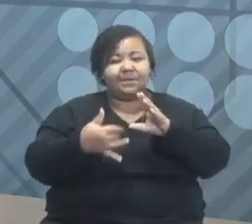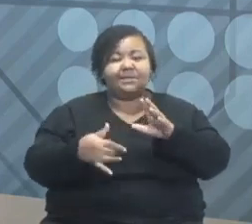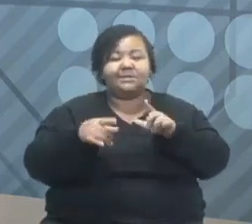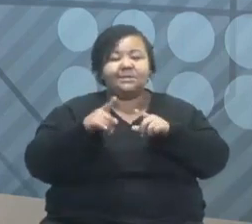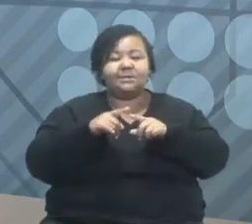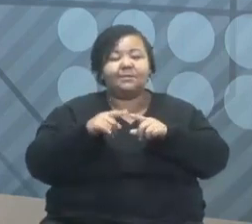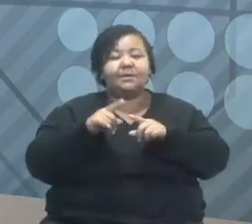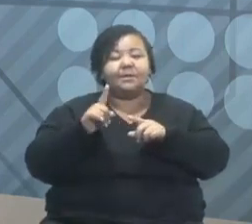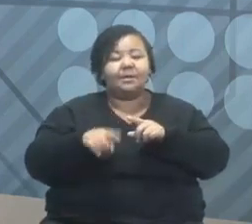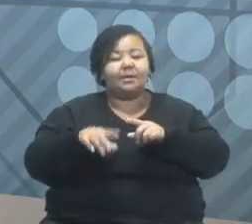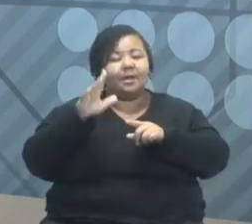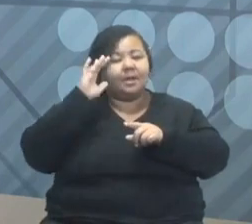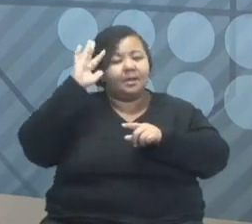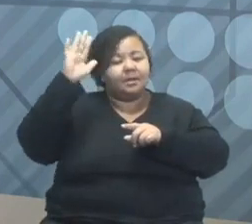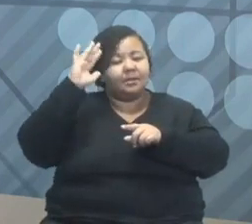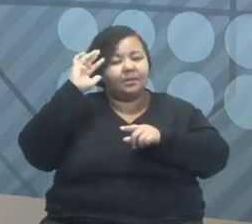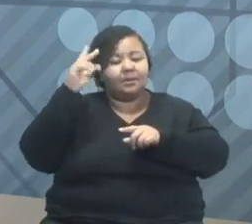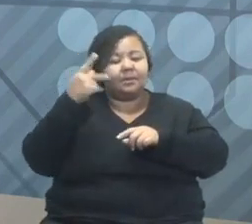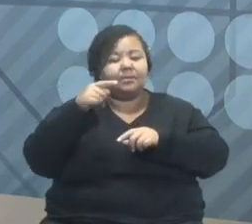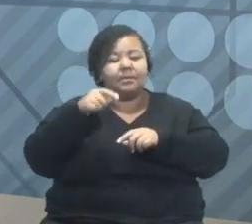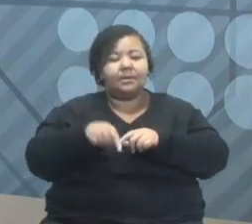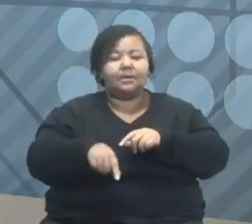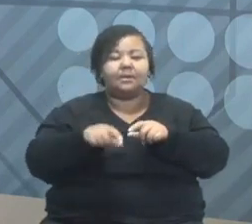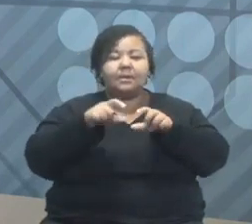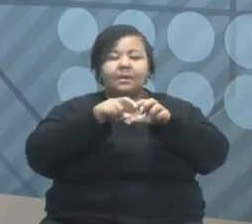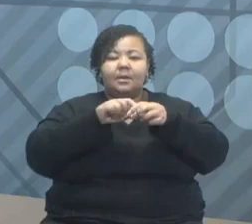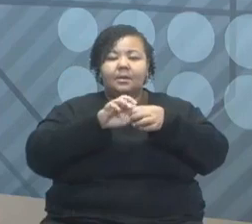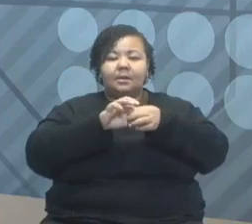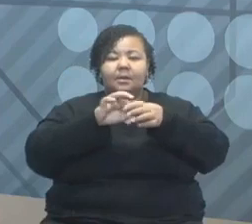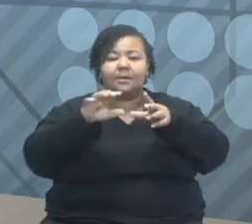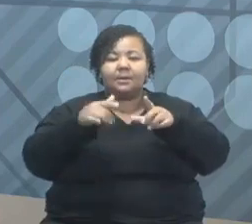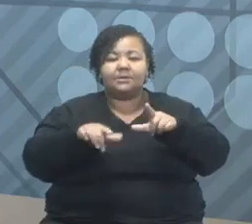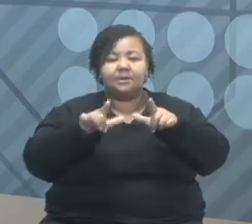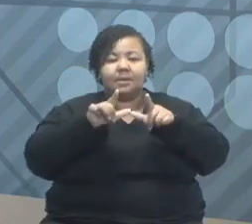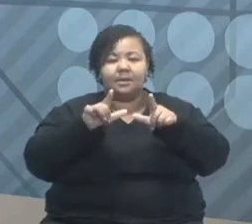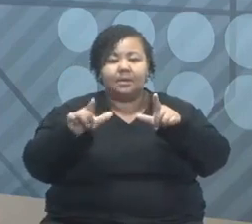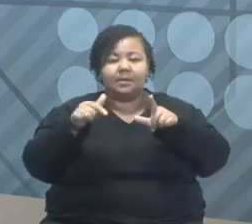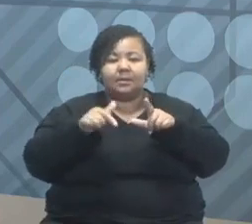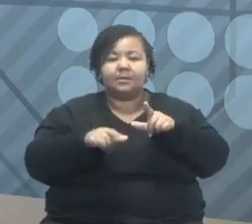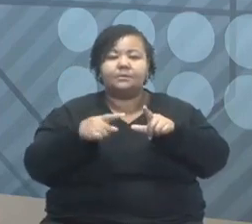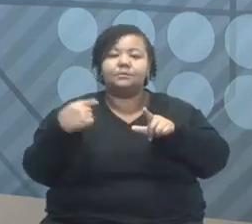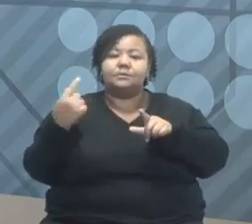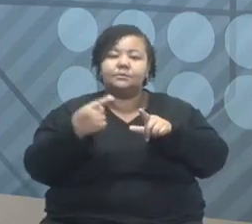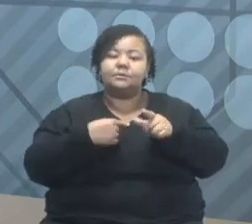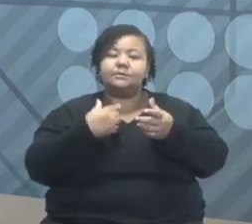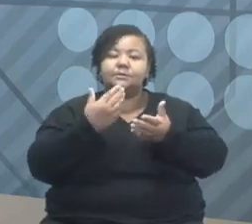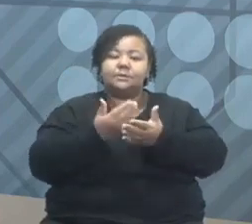um teorema com relação à dependência linear. Ao